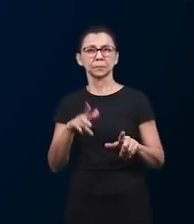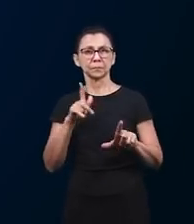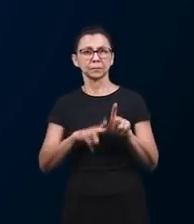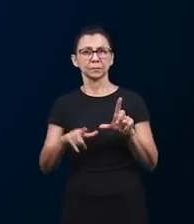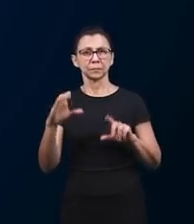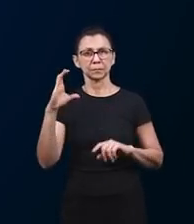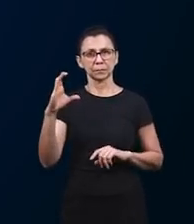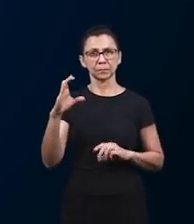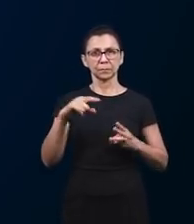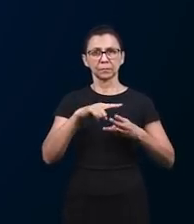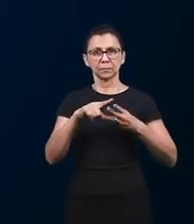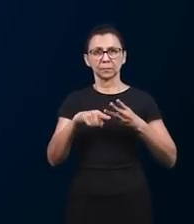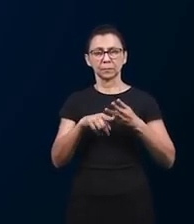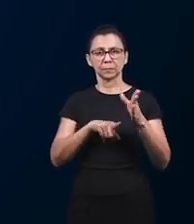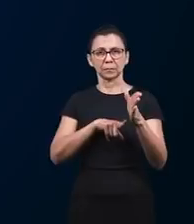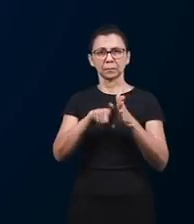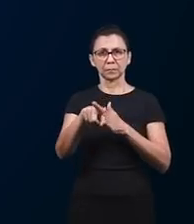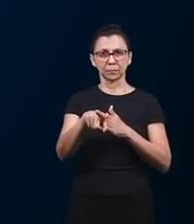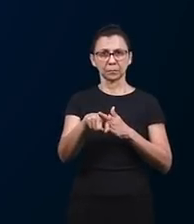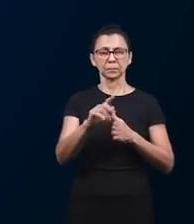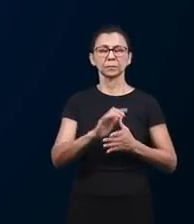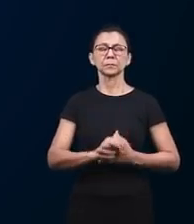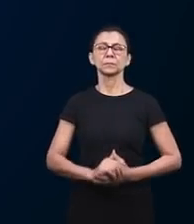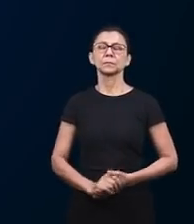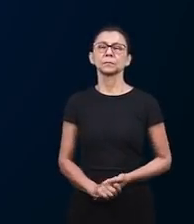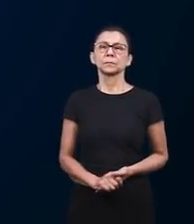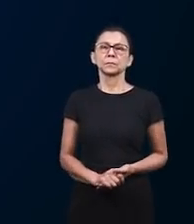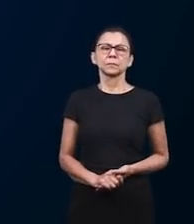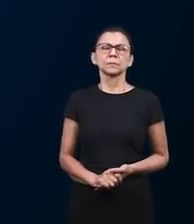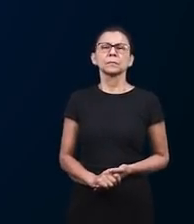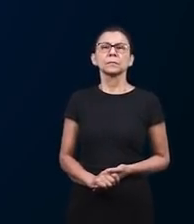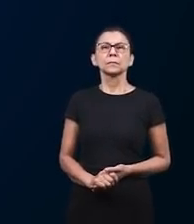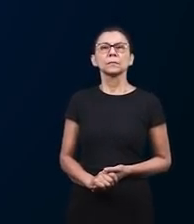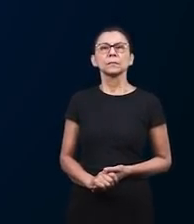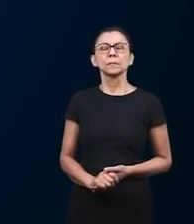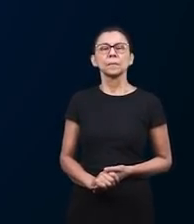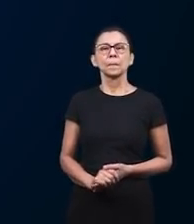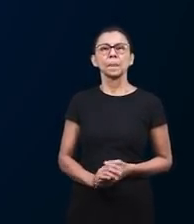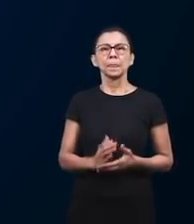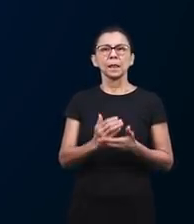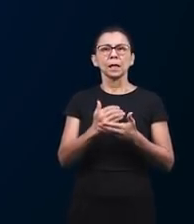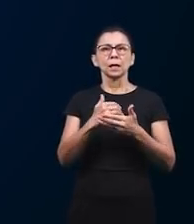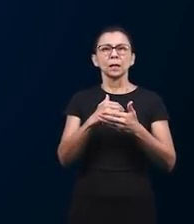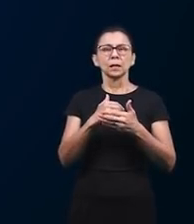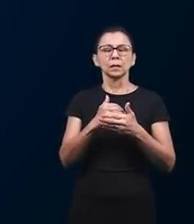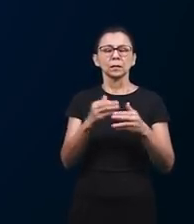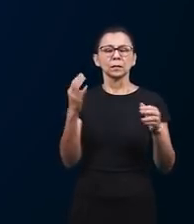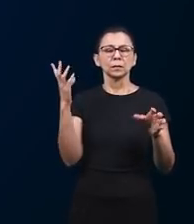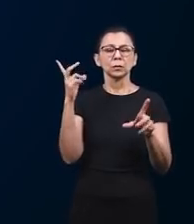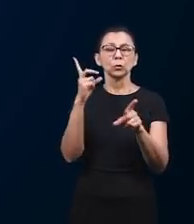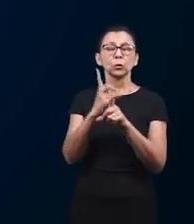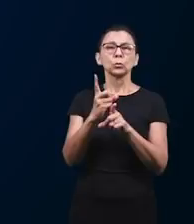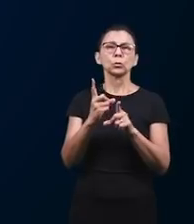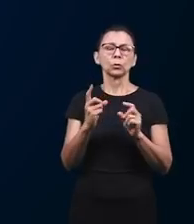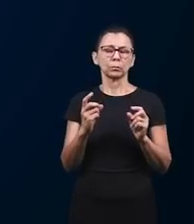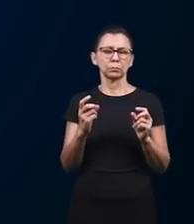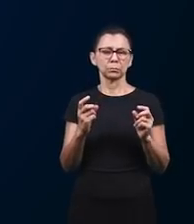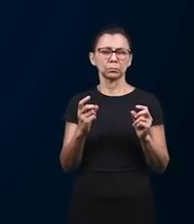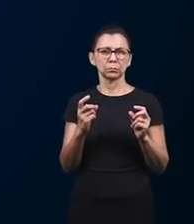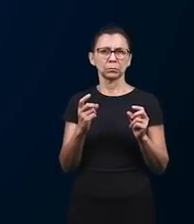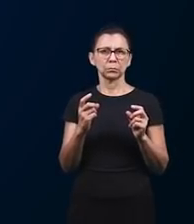à letra C da terceira pergunta destinada às senhoras, achou e escondeu em que lugar?